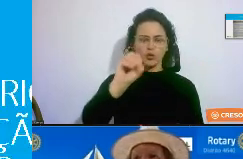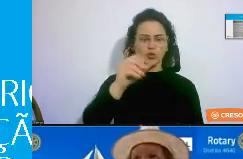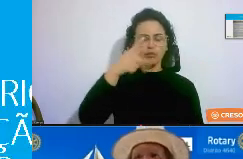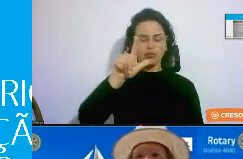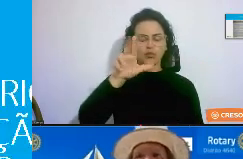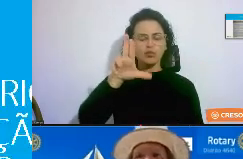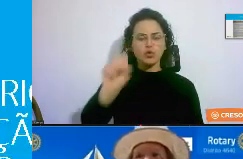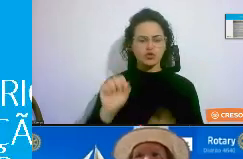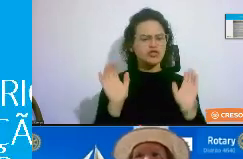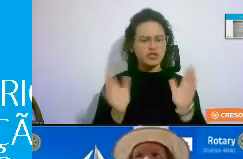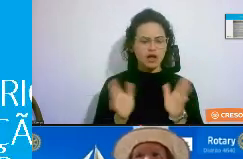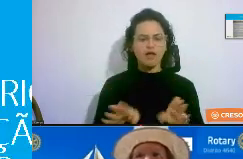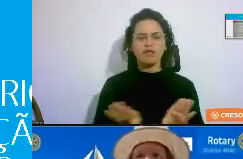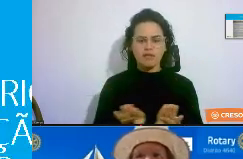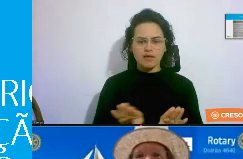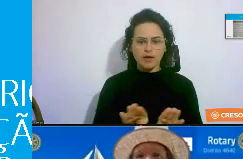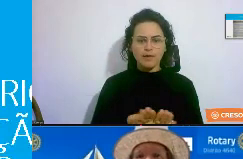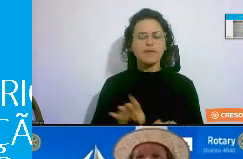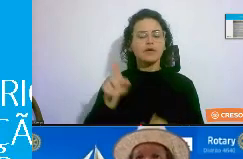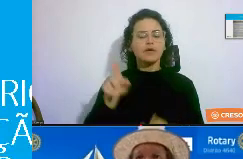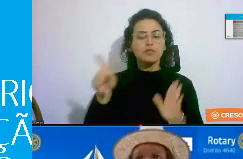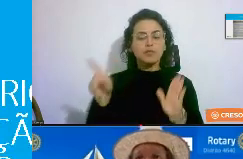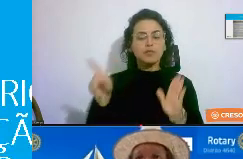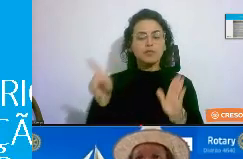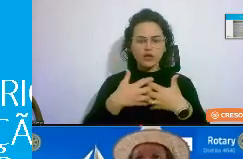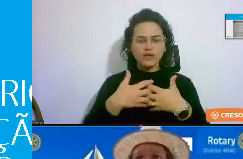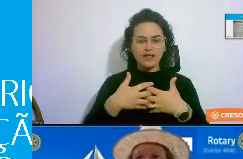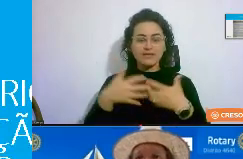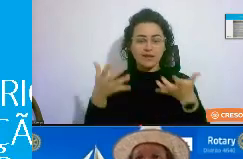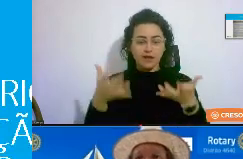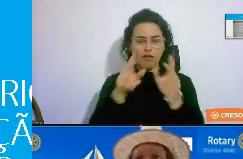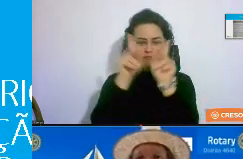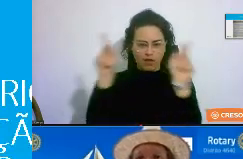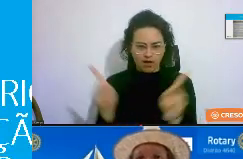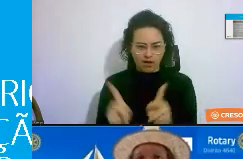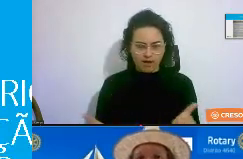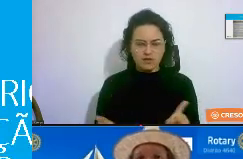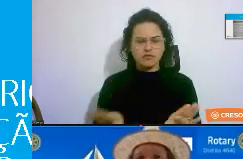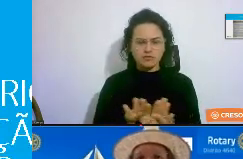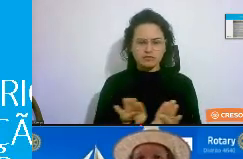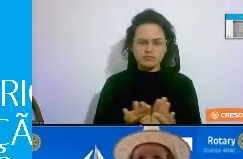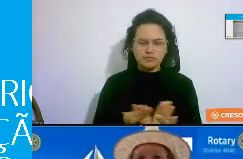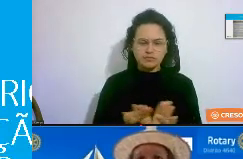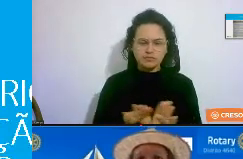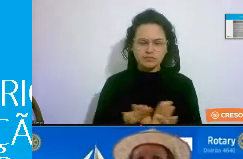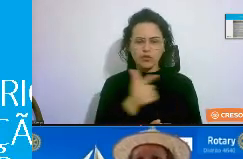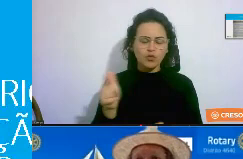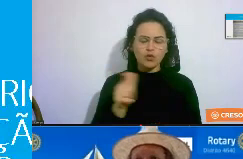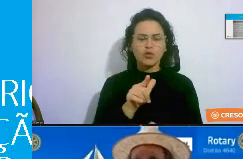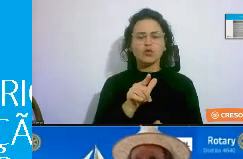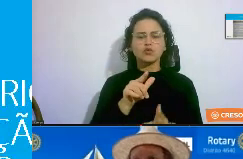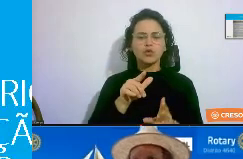Paz, também já foi dito, subsídio de distritais, foi mencionado, e subsídios globais também